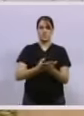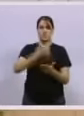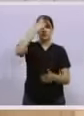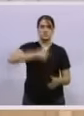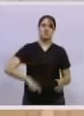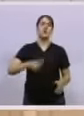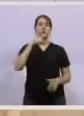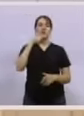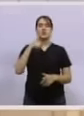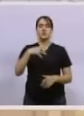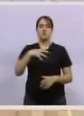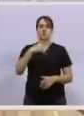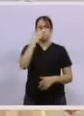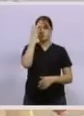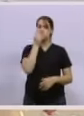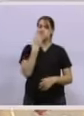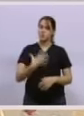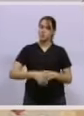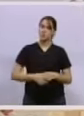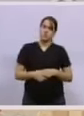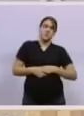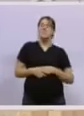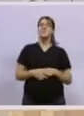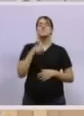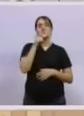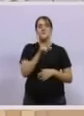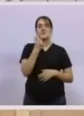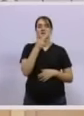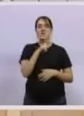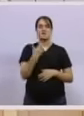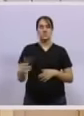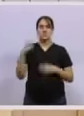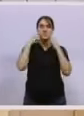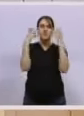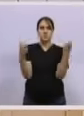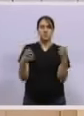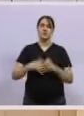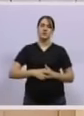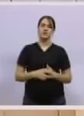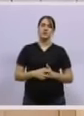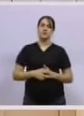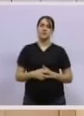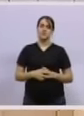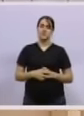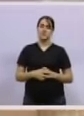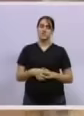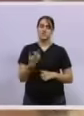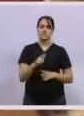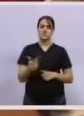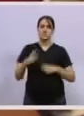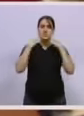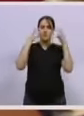gosto de ser capaz de rir das minhas misérias, de não ter vergonha delas, de não ter vergonha da